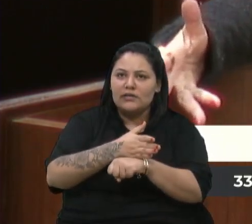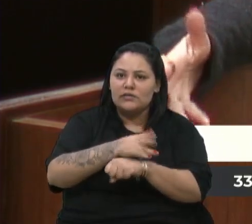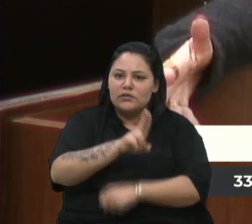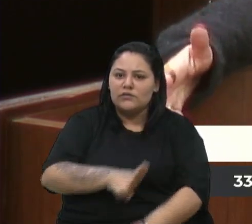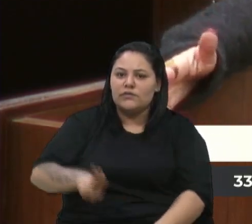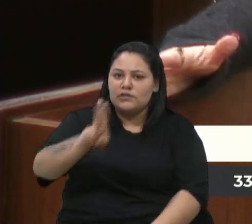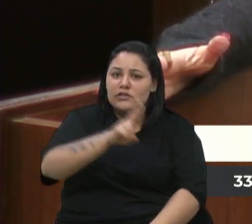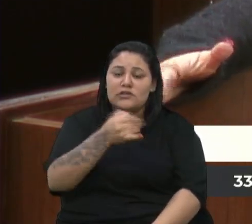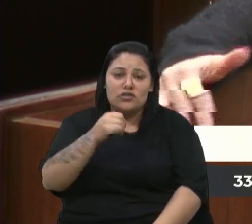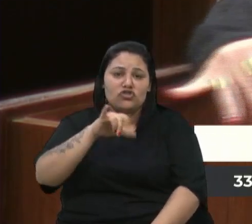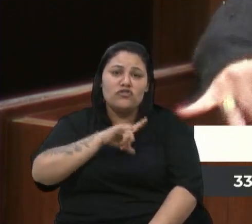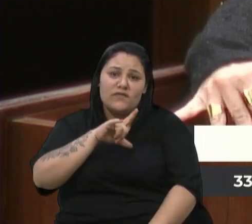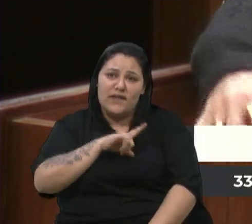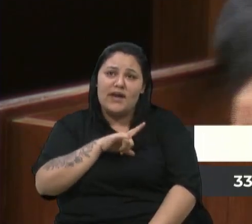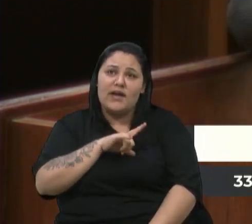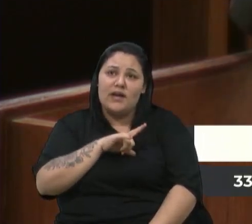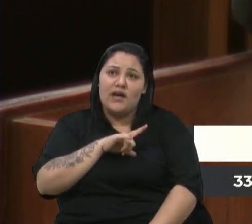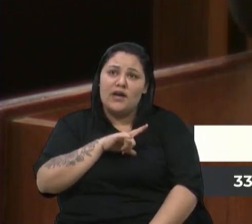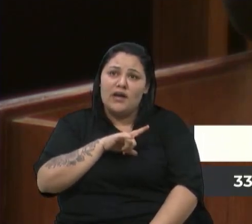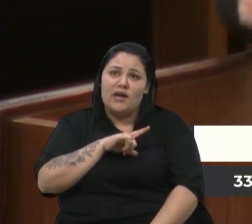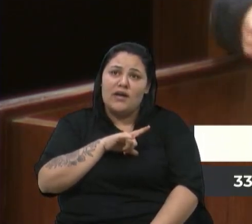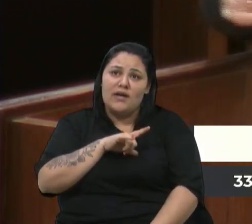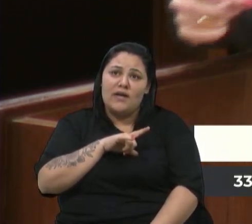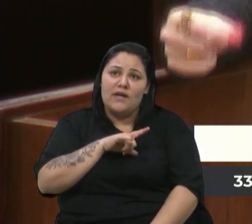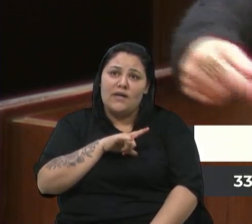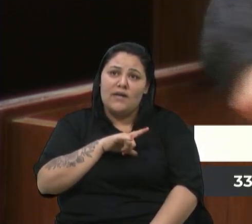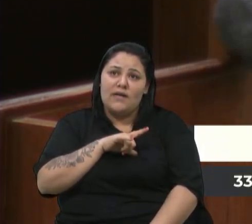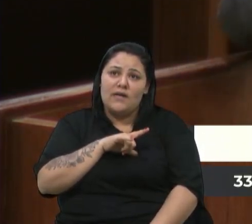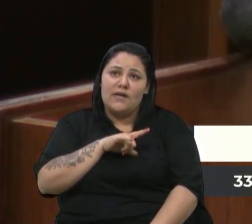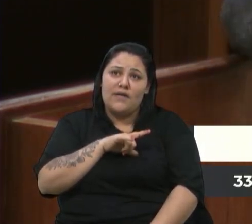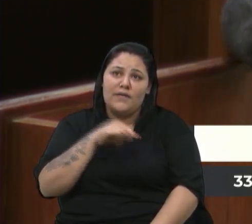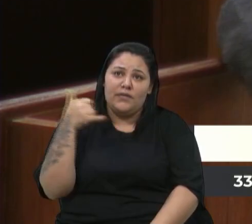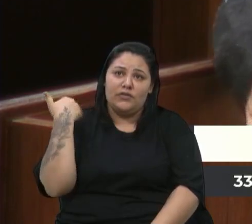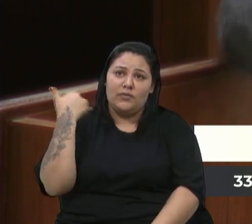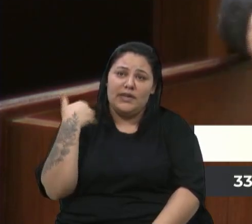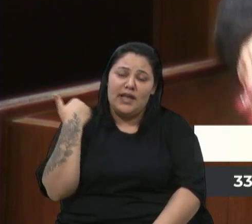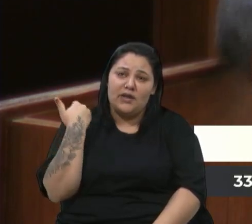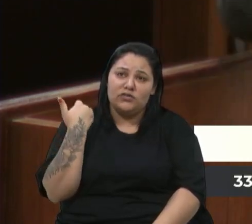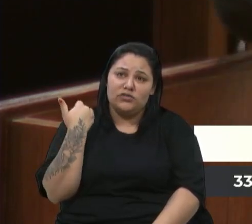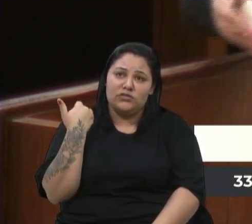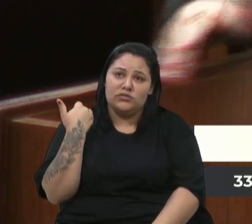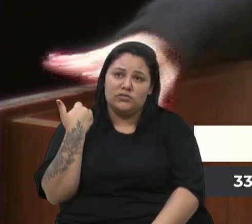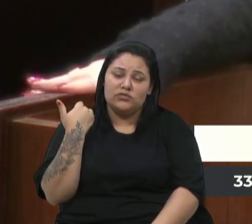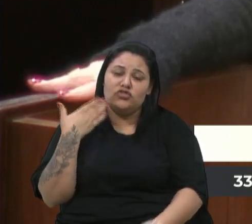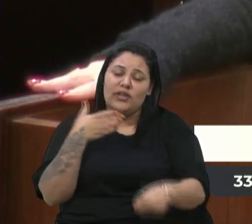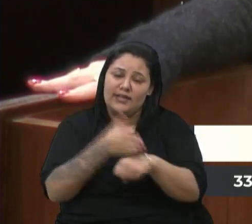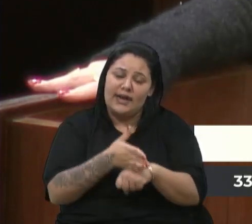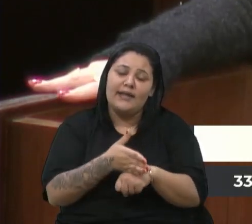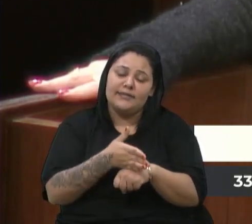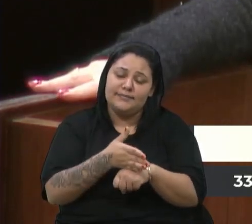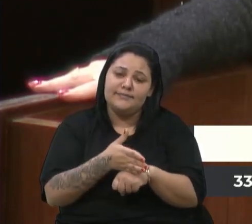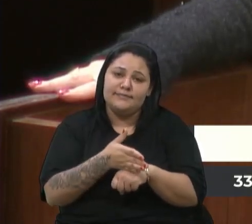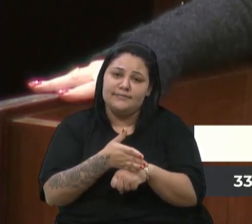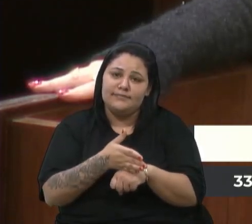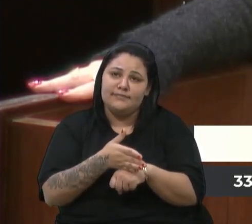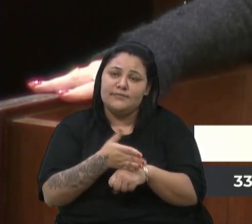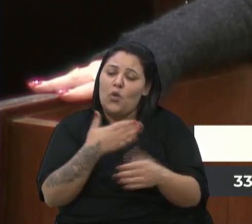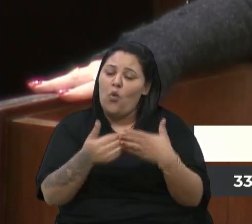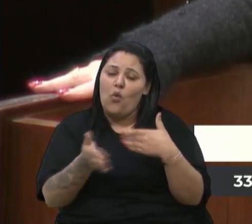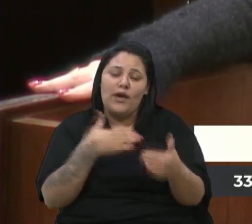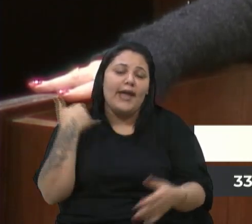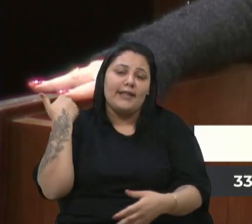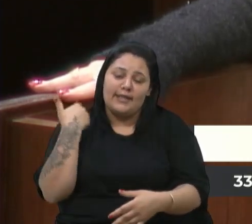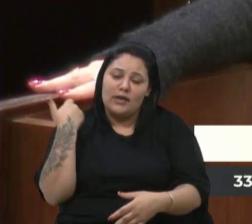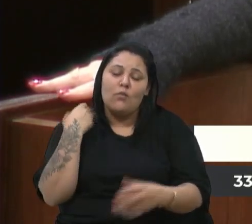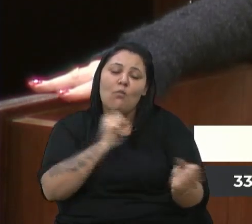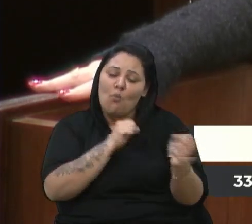mesmo estando fora daquela idade definida como a idade do ingresso numa universidade no